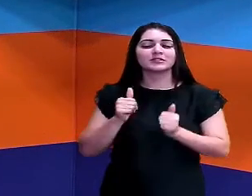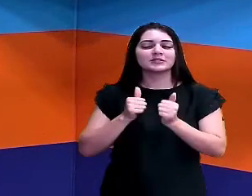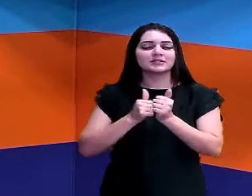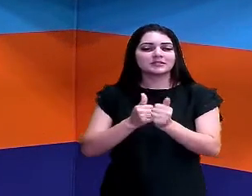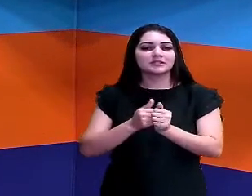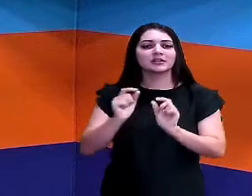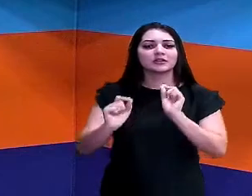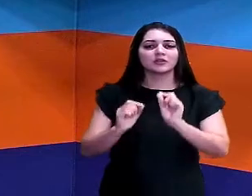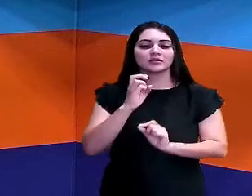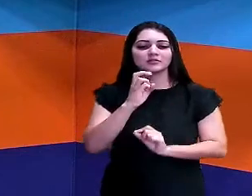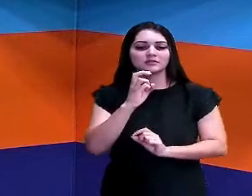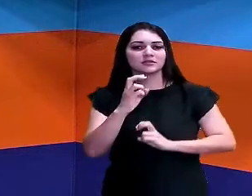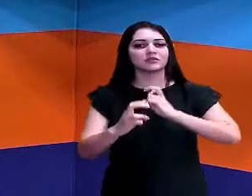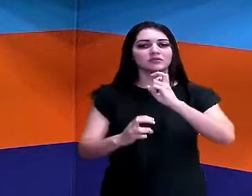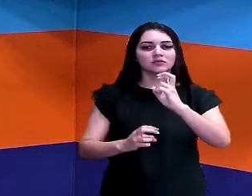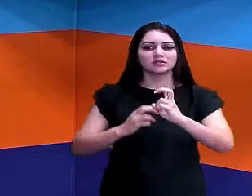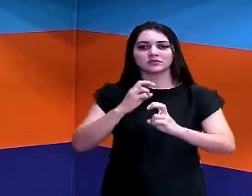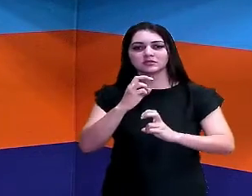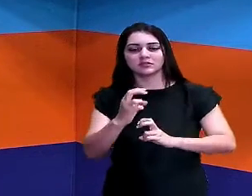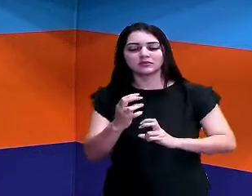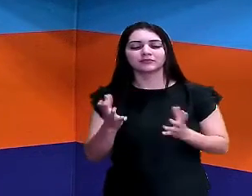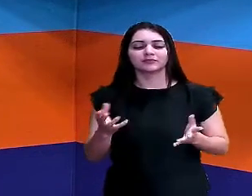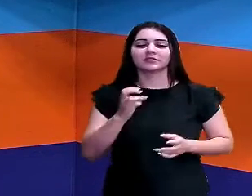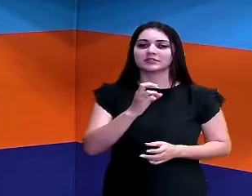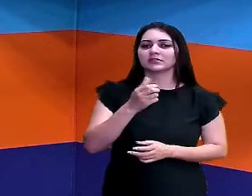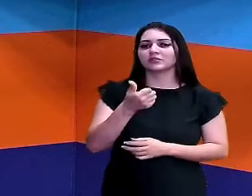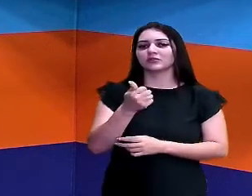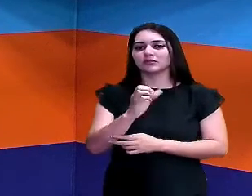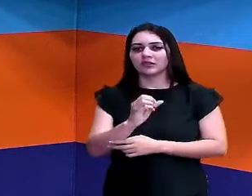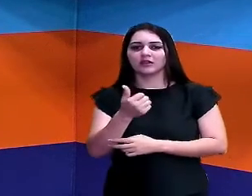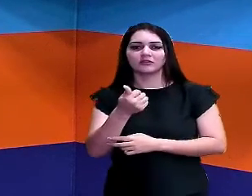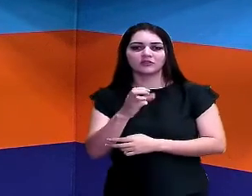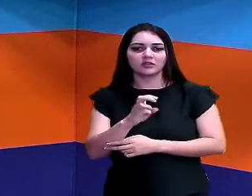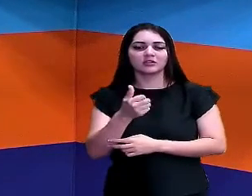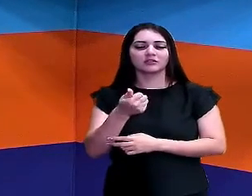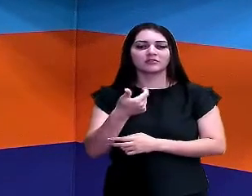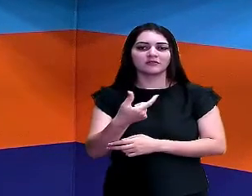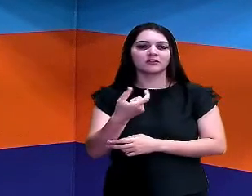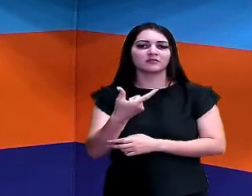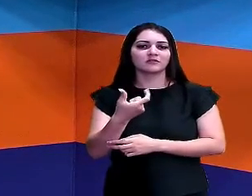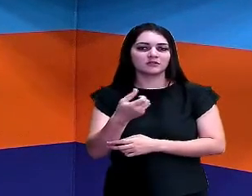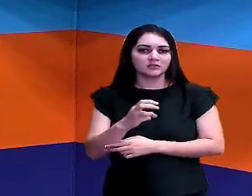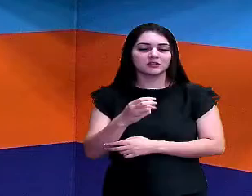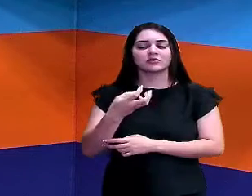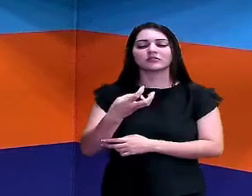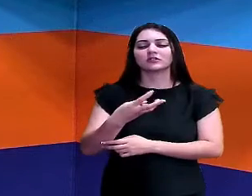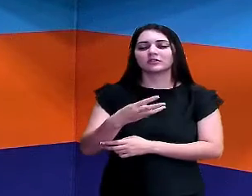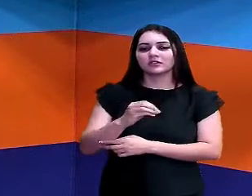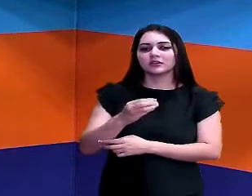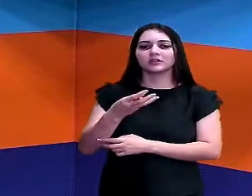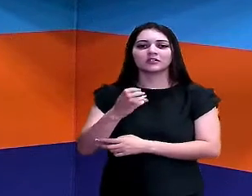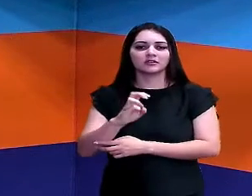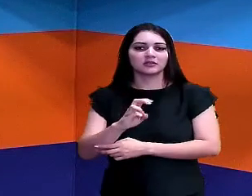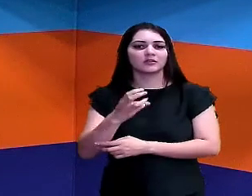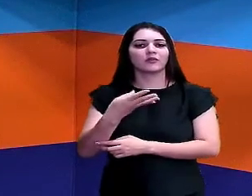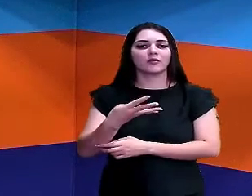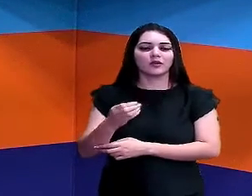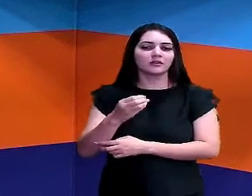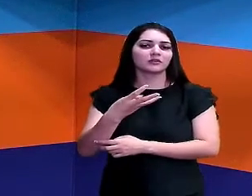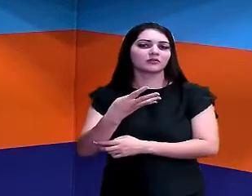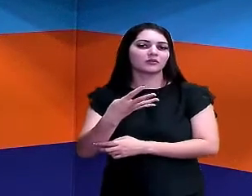5, lembra? 5, 10, 15, 20, 25, 30, 35, 40, 45, 50,